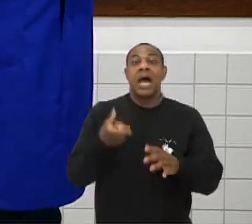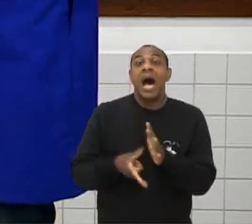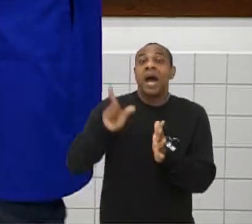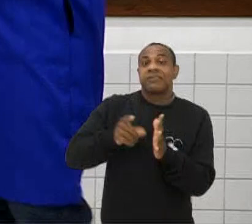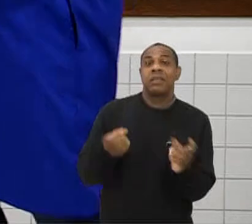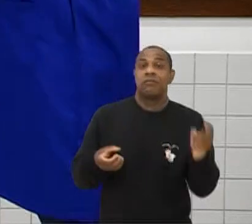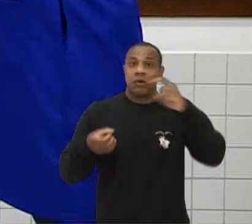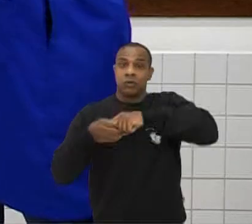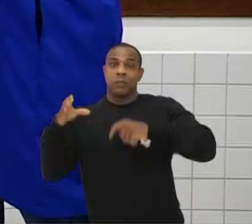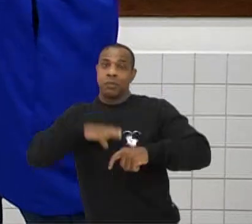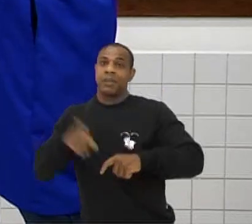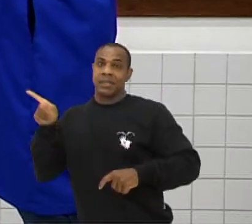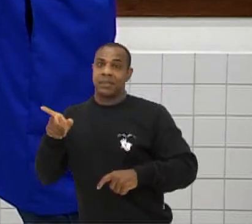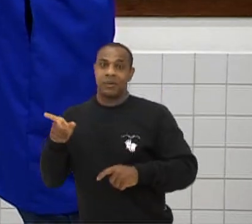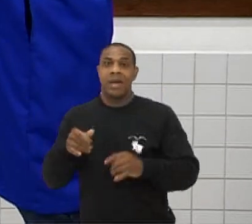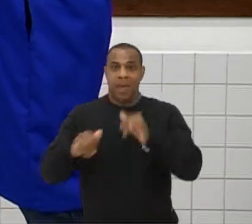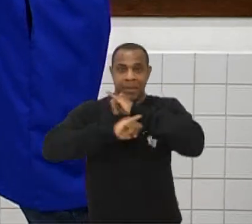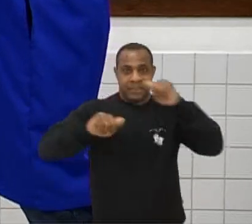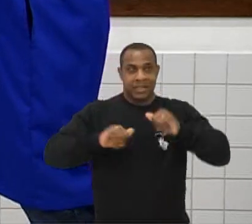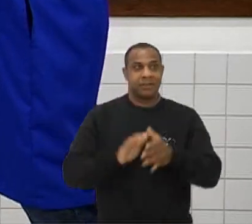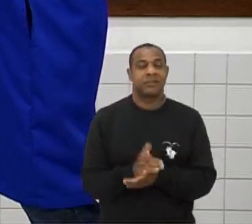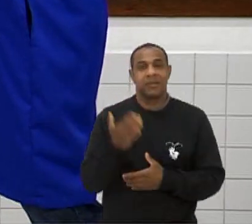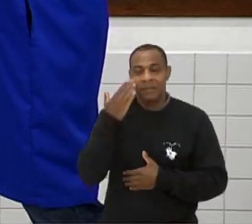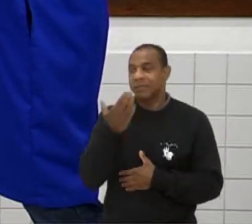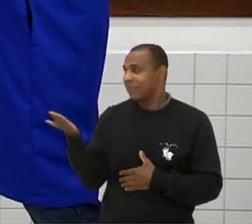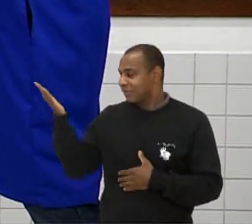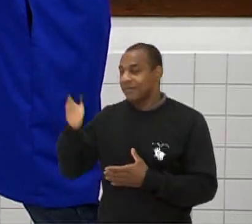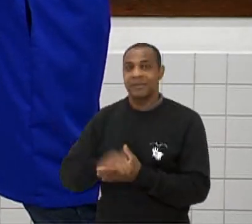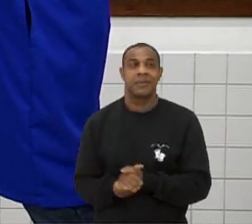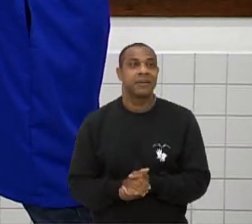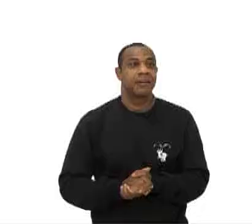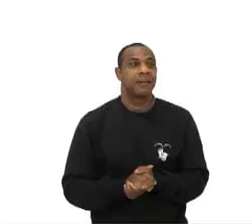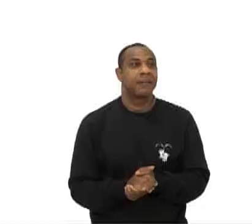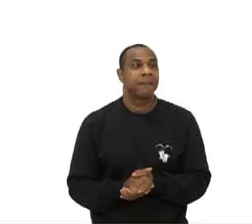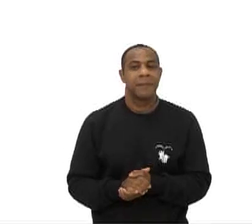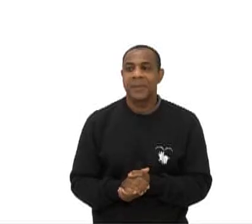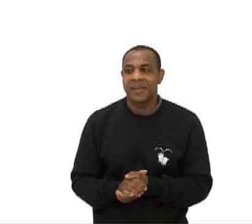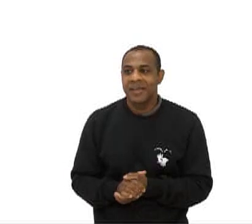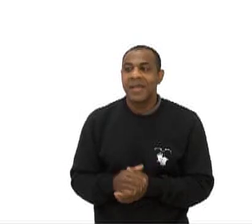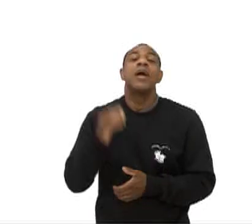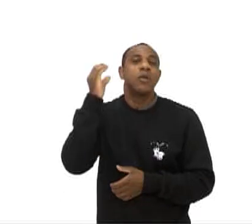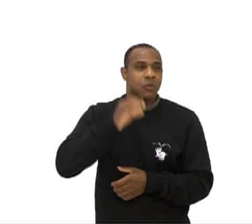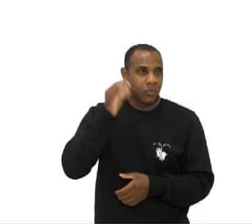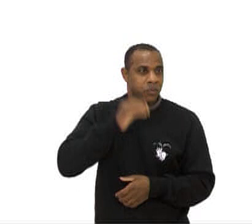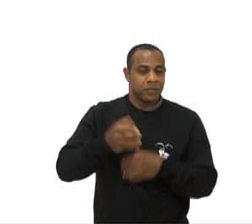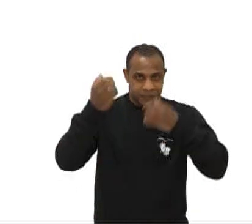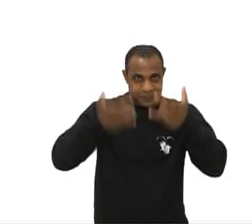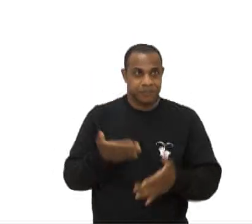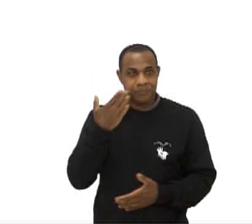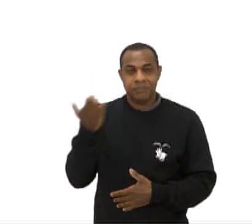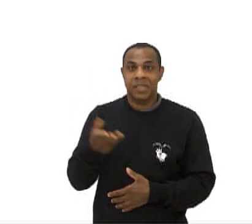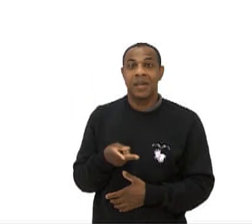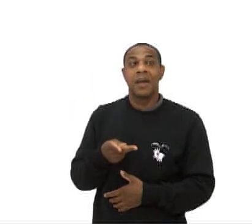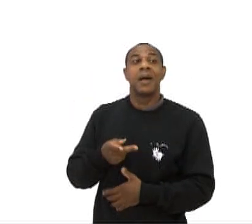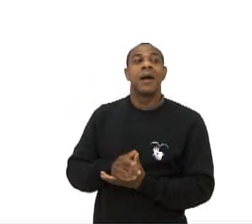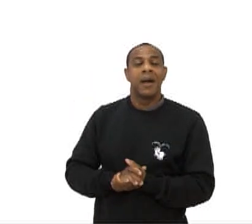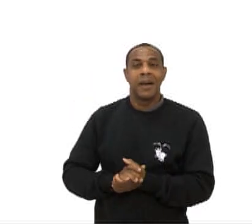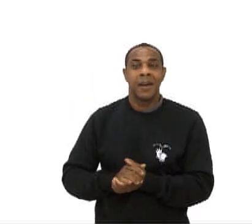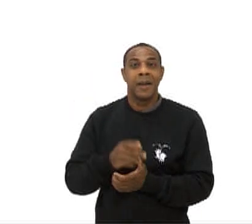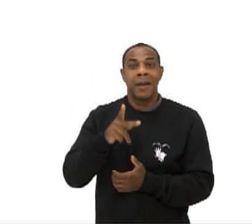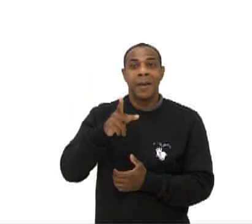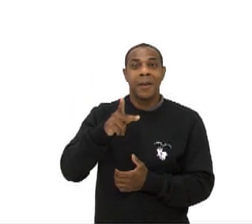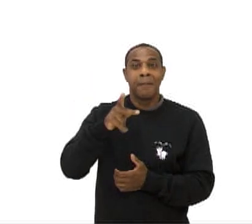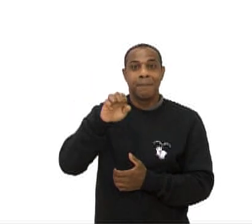por causa da Revolução e que ele deixou para o seu filho, Dom Pedro. Tá. O que ele diz para o filho? Pedro, o Brasil